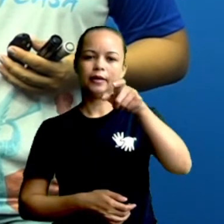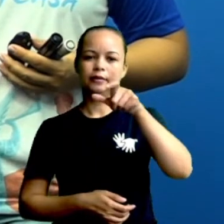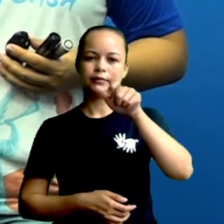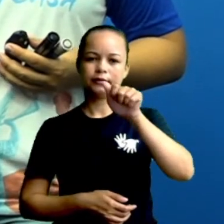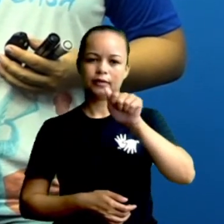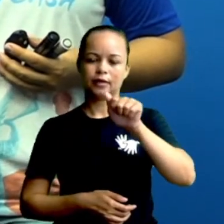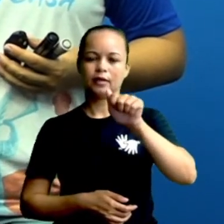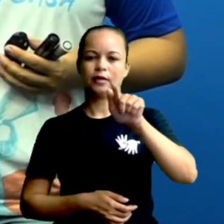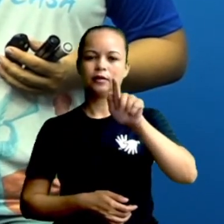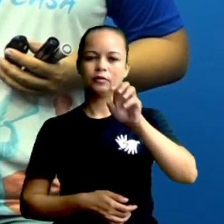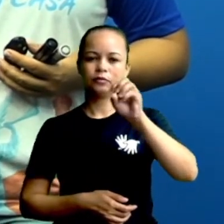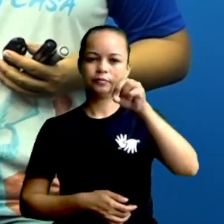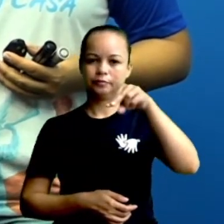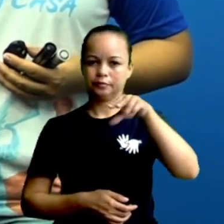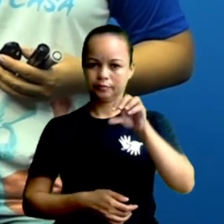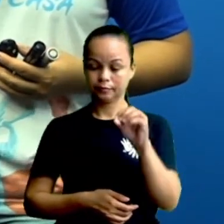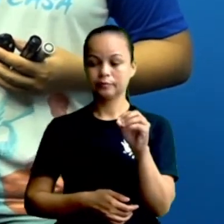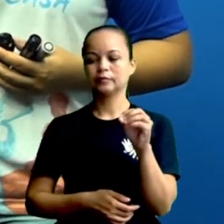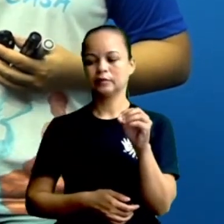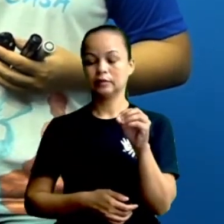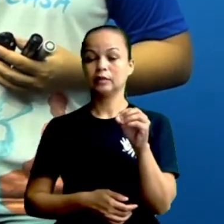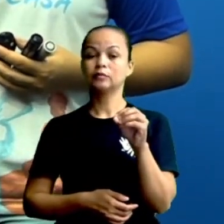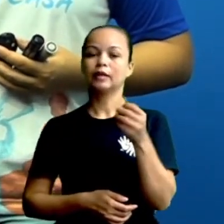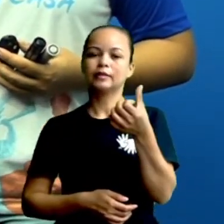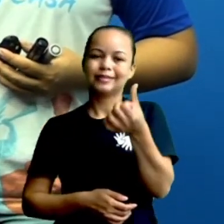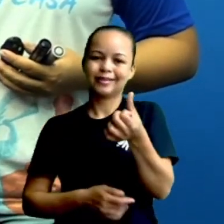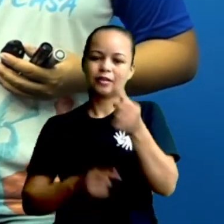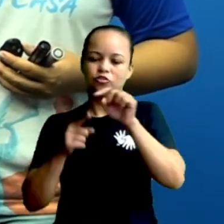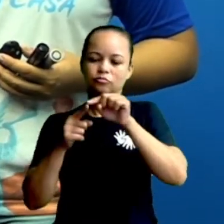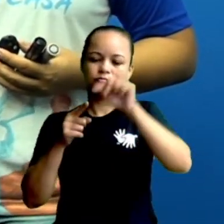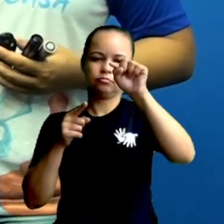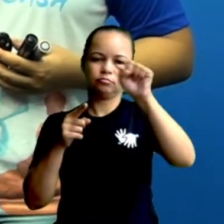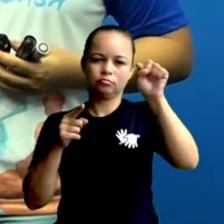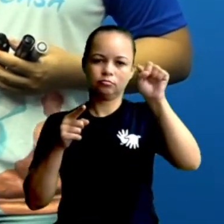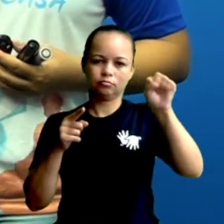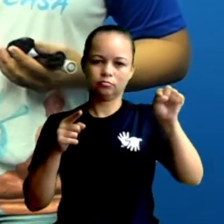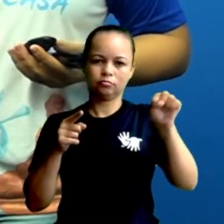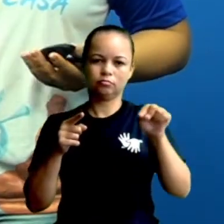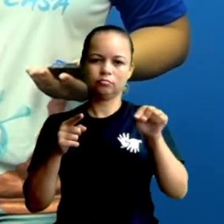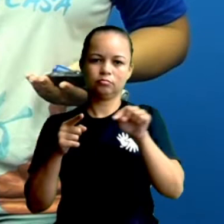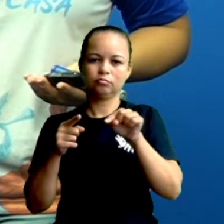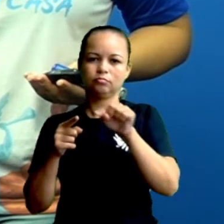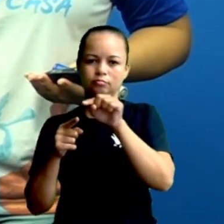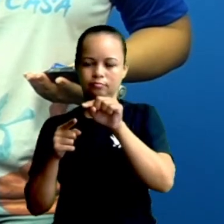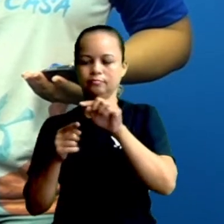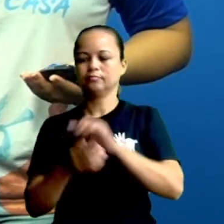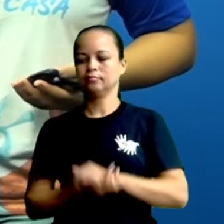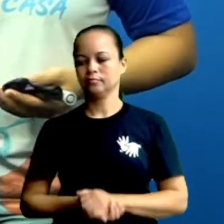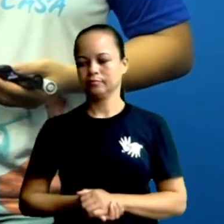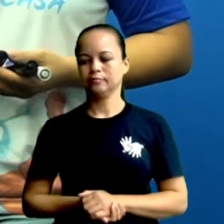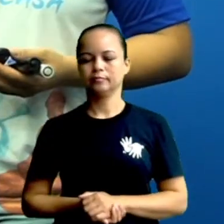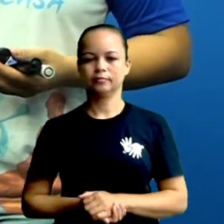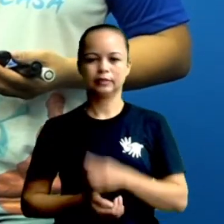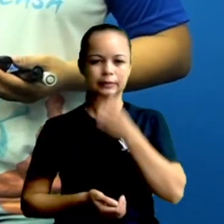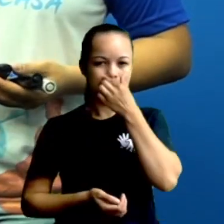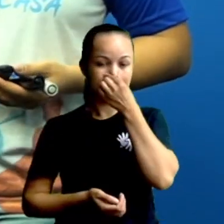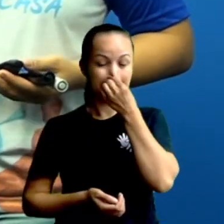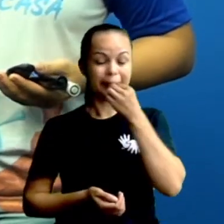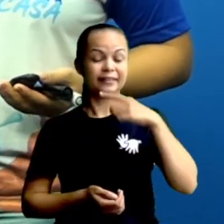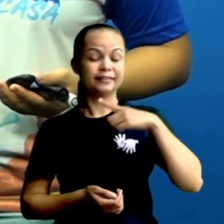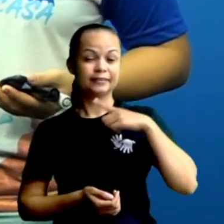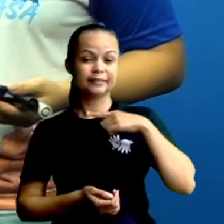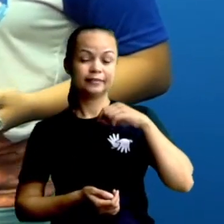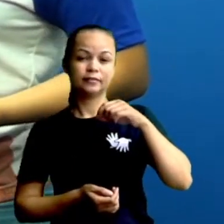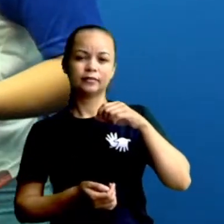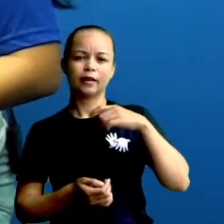hexágono. Muito bem, então é um hexágono. Um hexágono tem 6 lados. Se ele